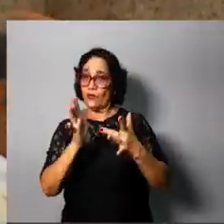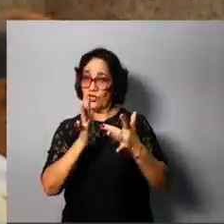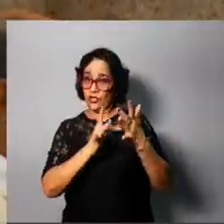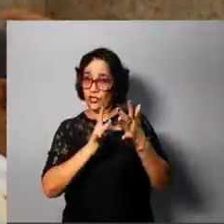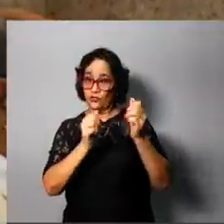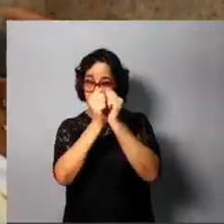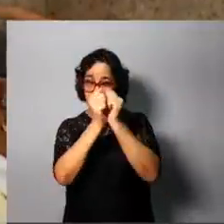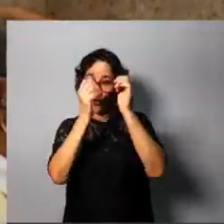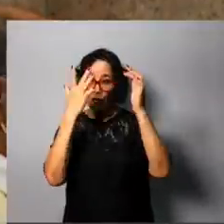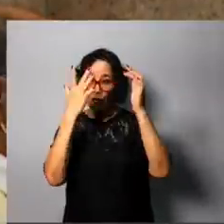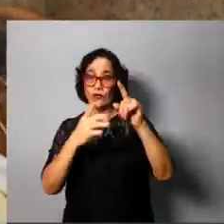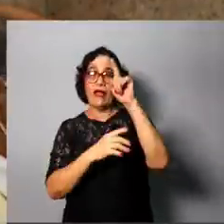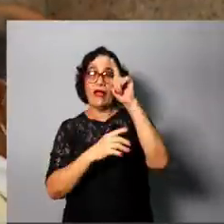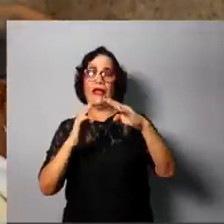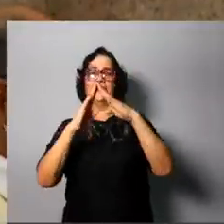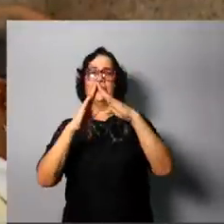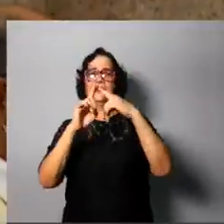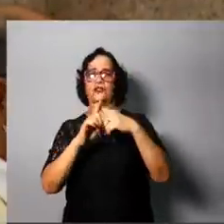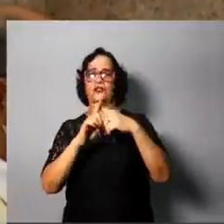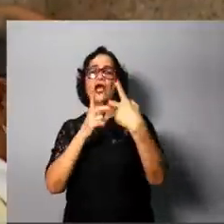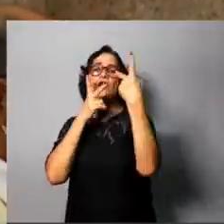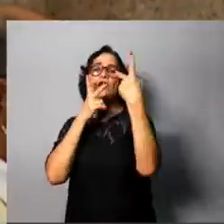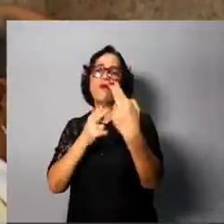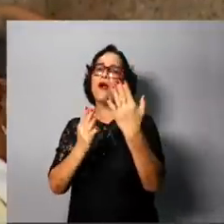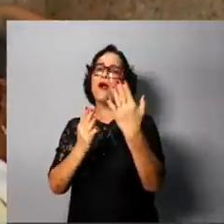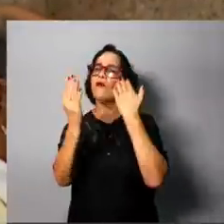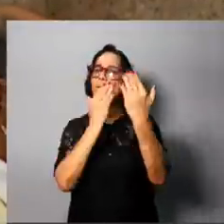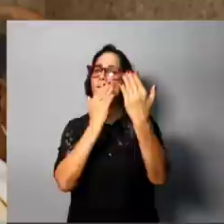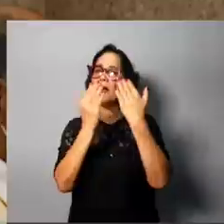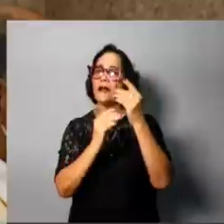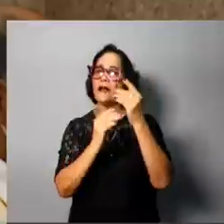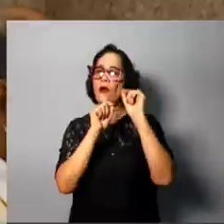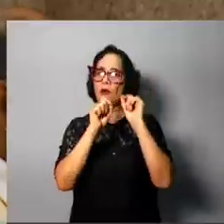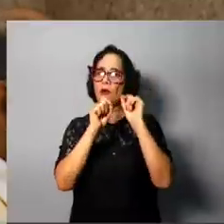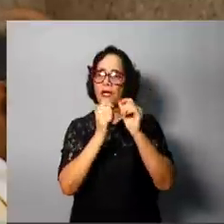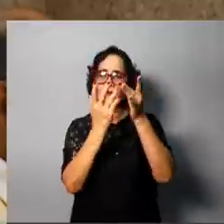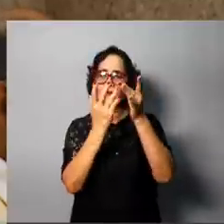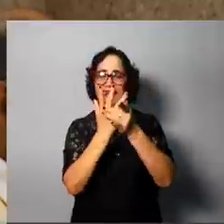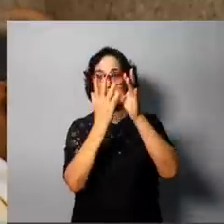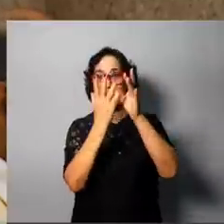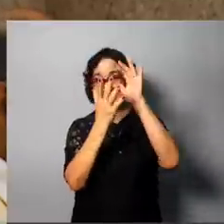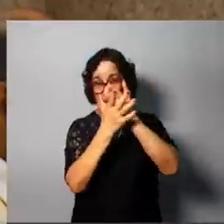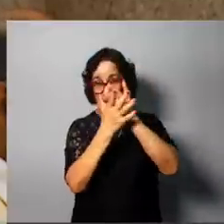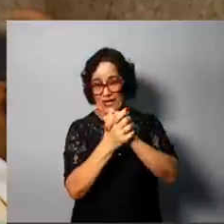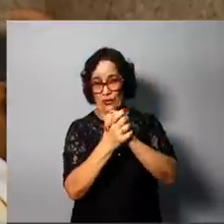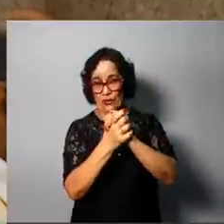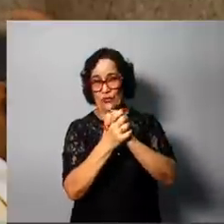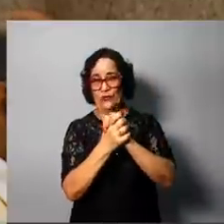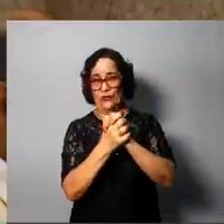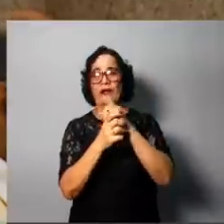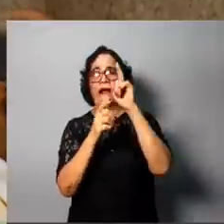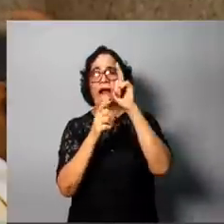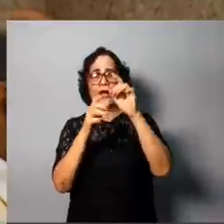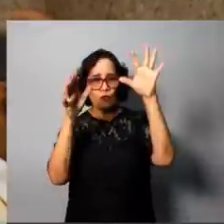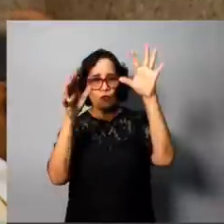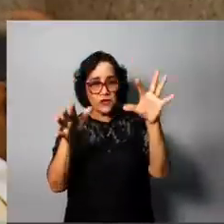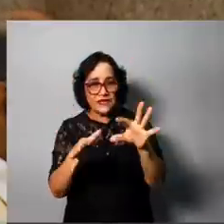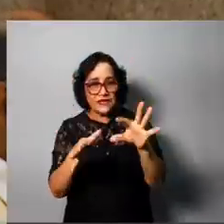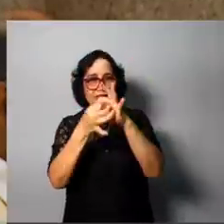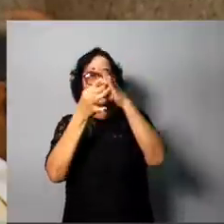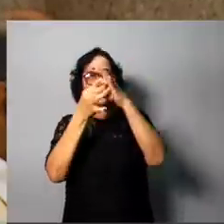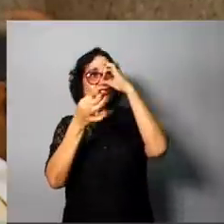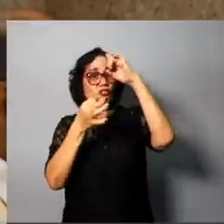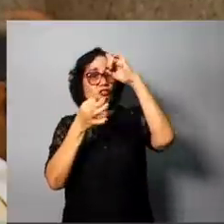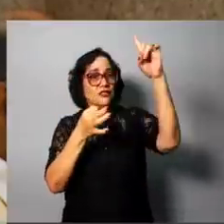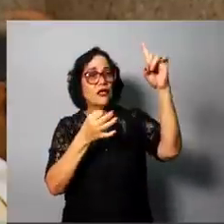Assim, o matrimônio participa desta indissolúvel e inquebrantável unidade de Deus e do